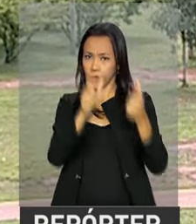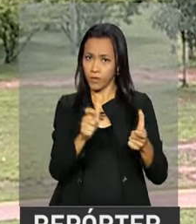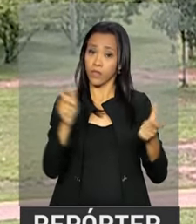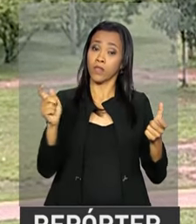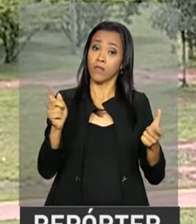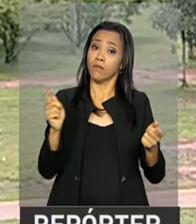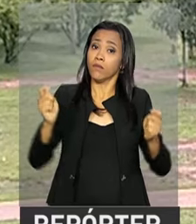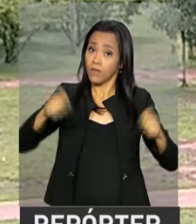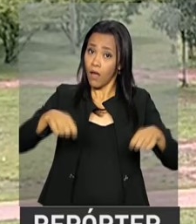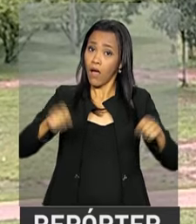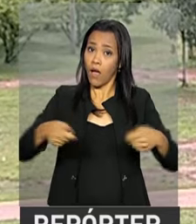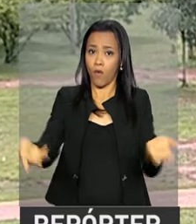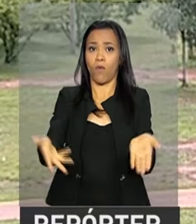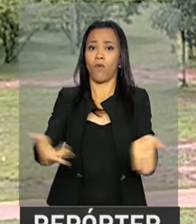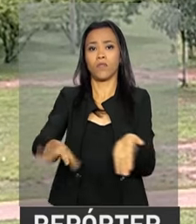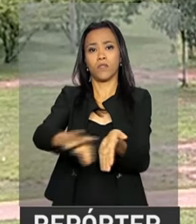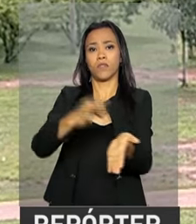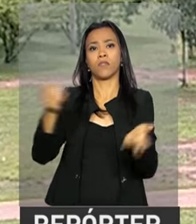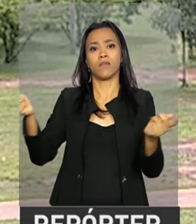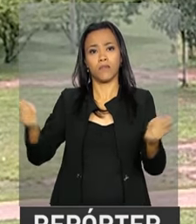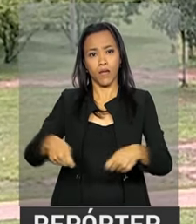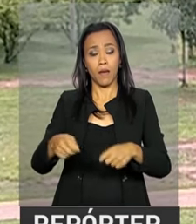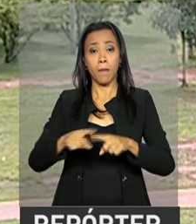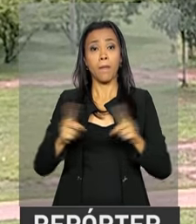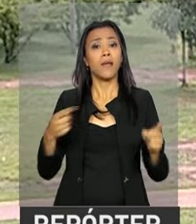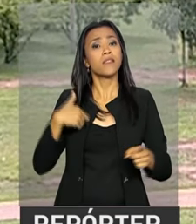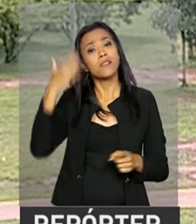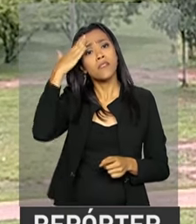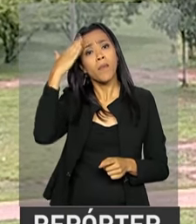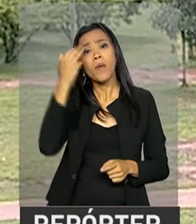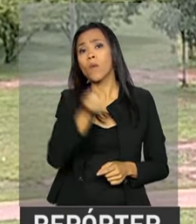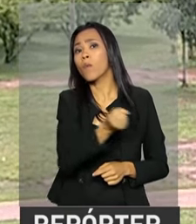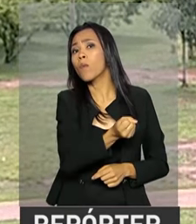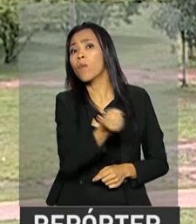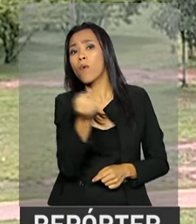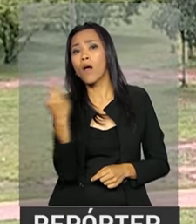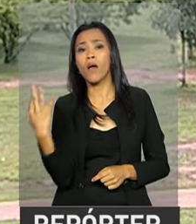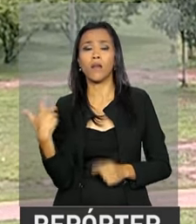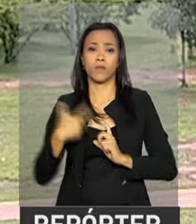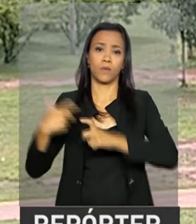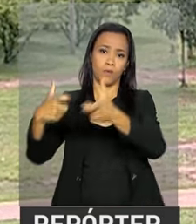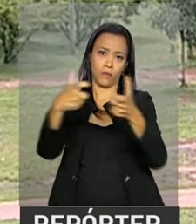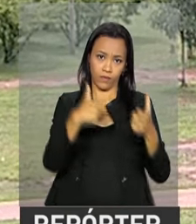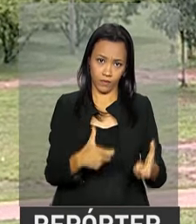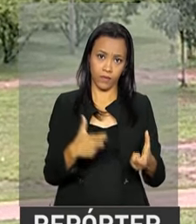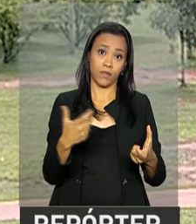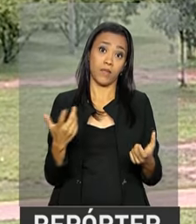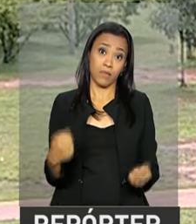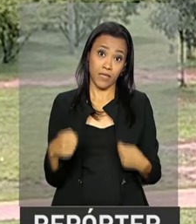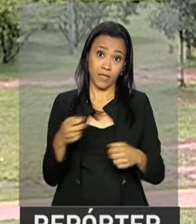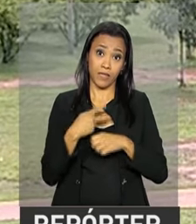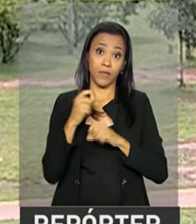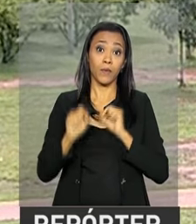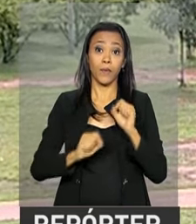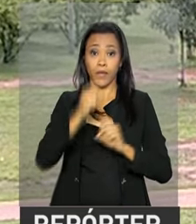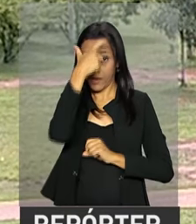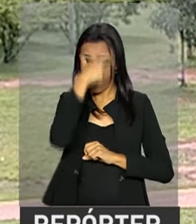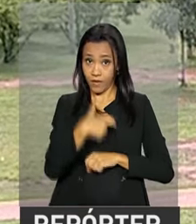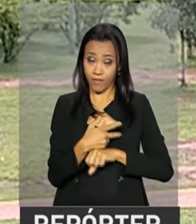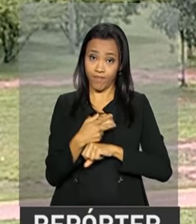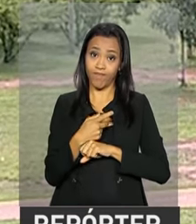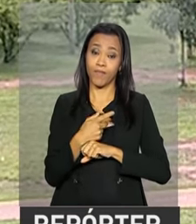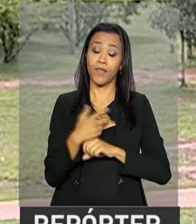matrícula pode ser feita ainda hoje. Agora, para saber quais são esses estabelecimentos, o candidato precisa